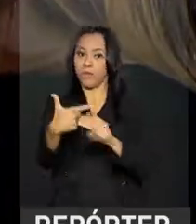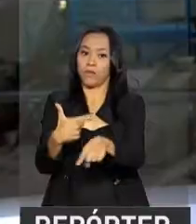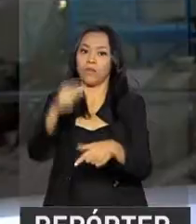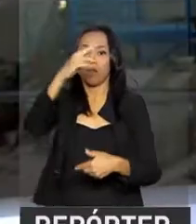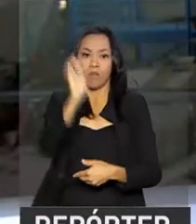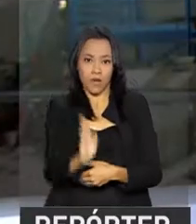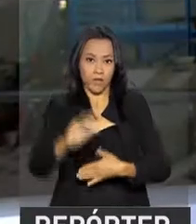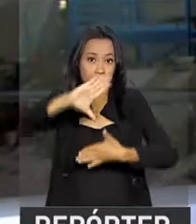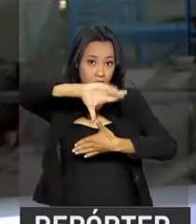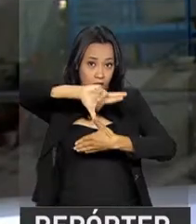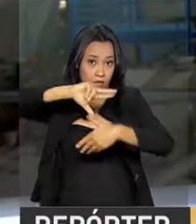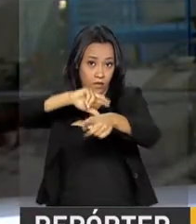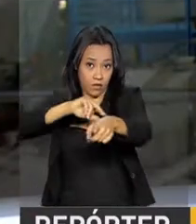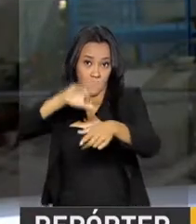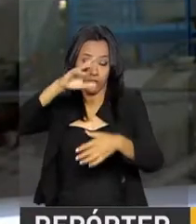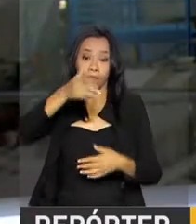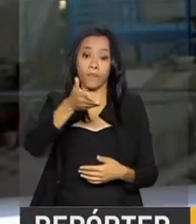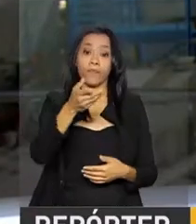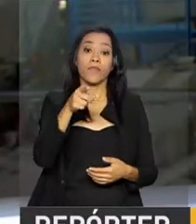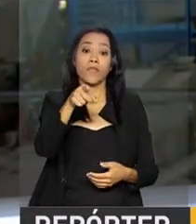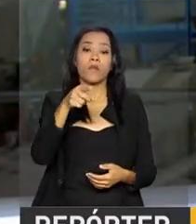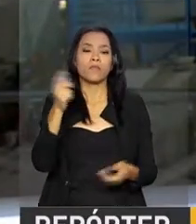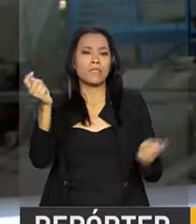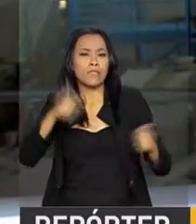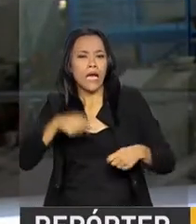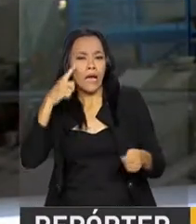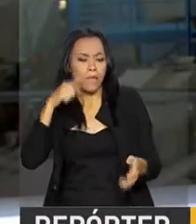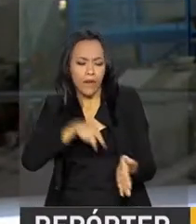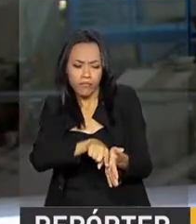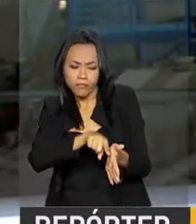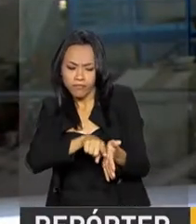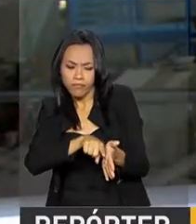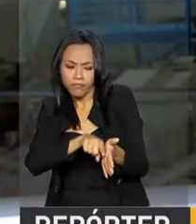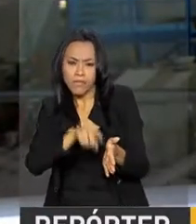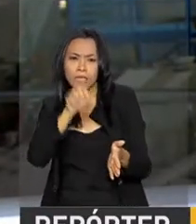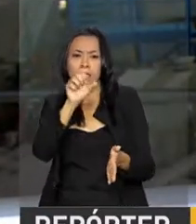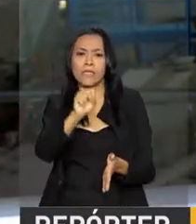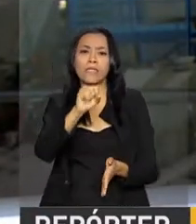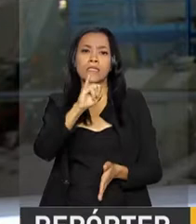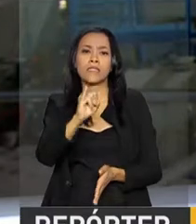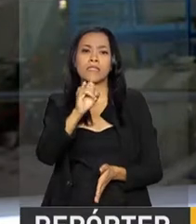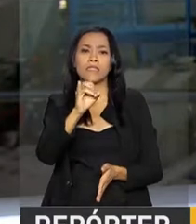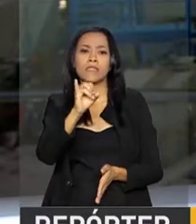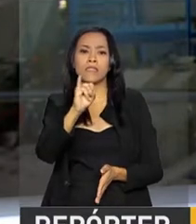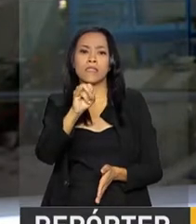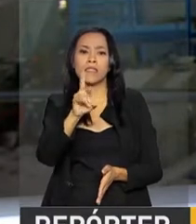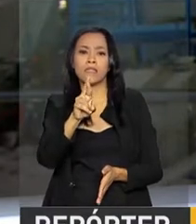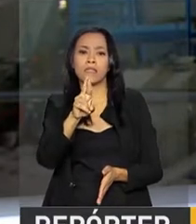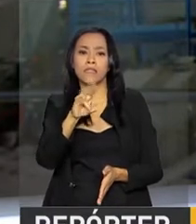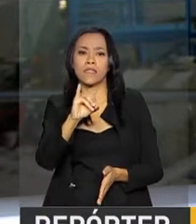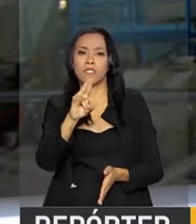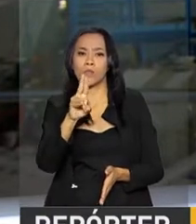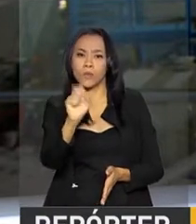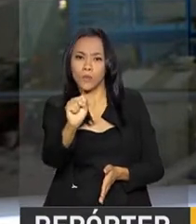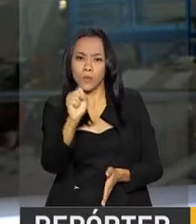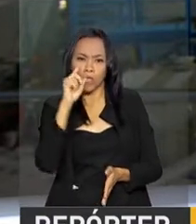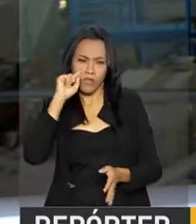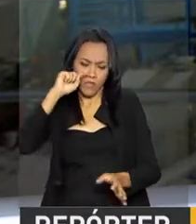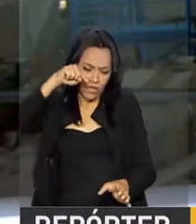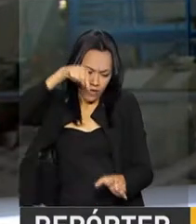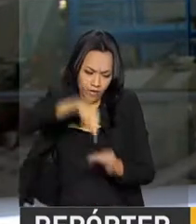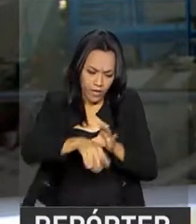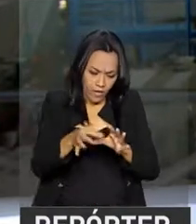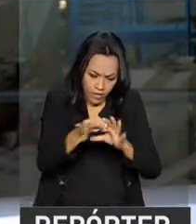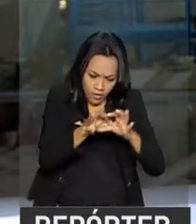permite. O Sirius vai permitir que você faça tomografias de células, por exemplo, podendo enxergar dentro de uma célula a